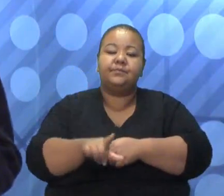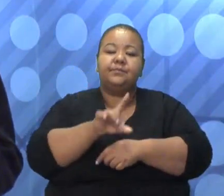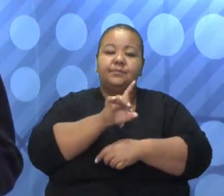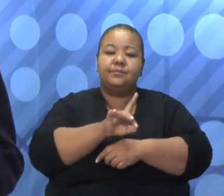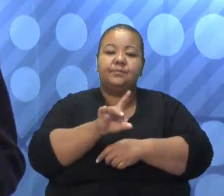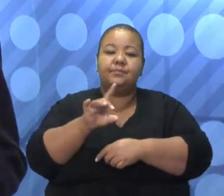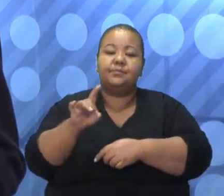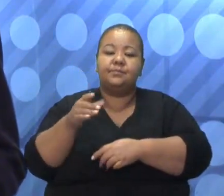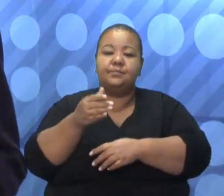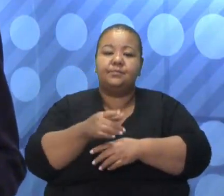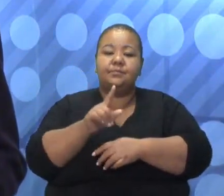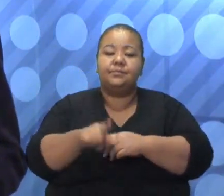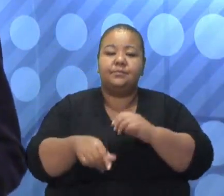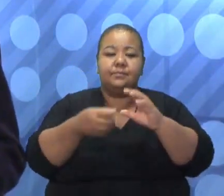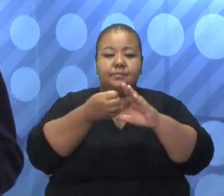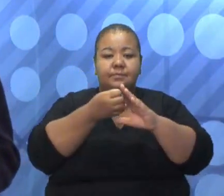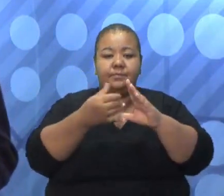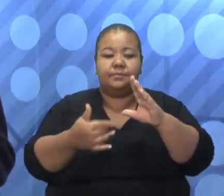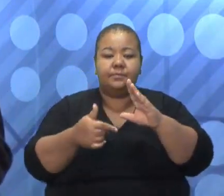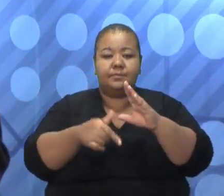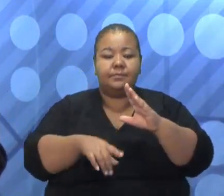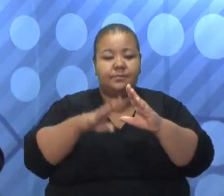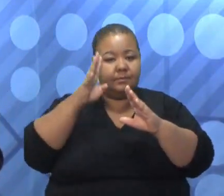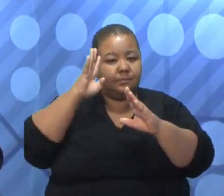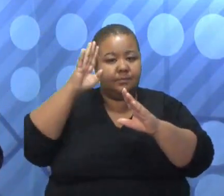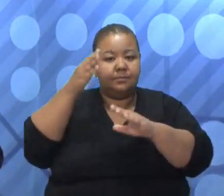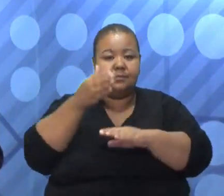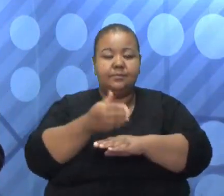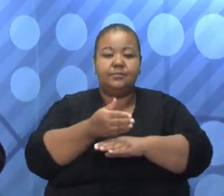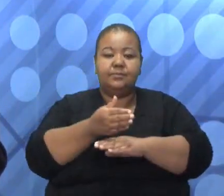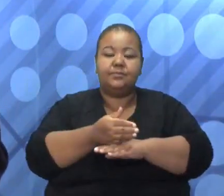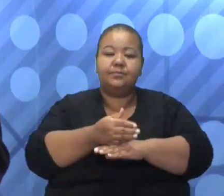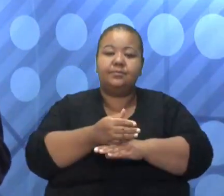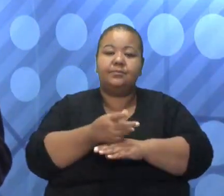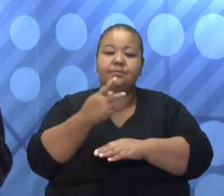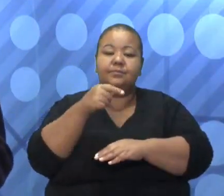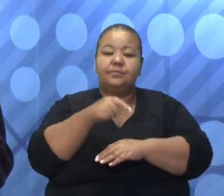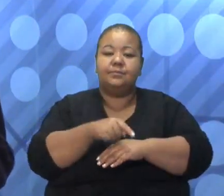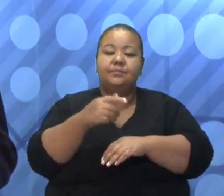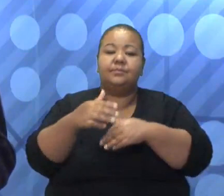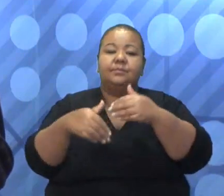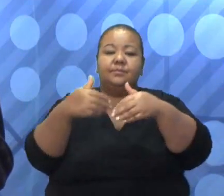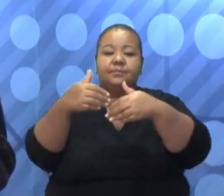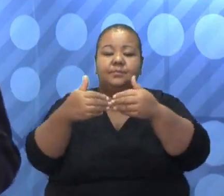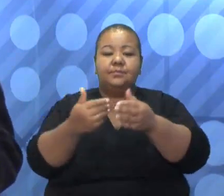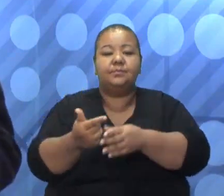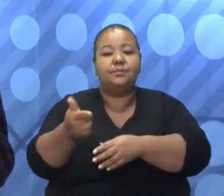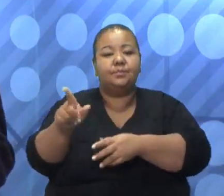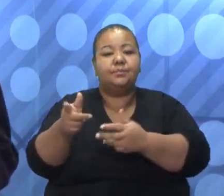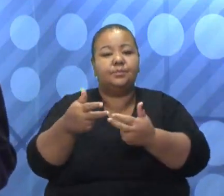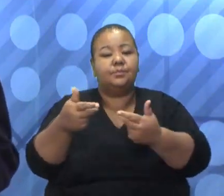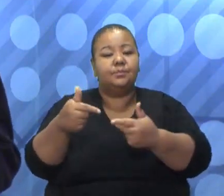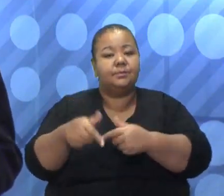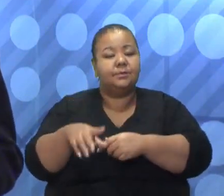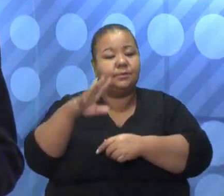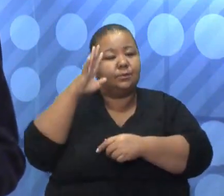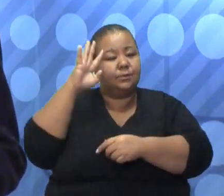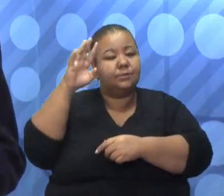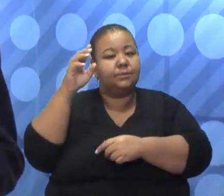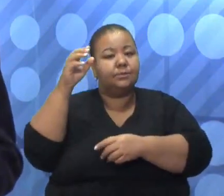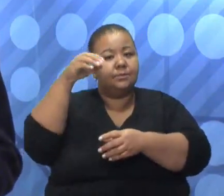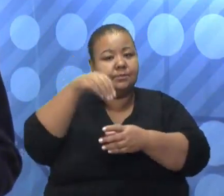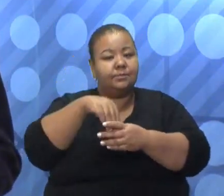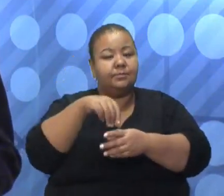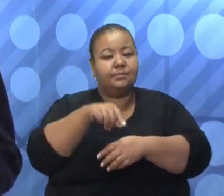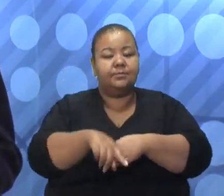cada uma das características principais deste processo. Outra coisa que é fundamental